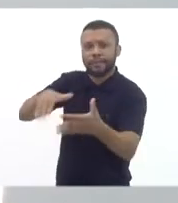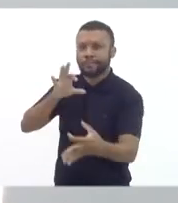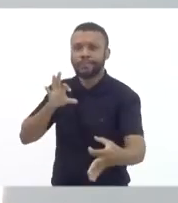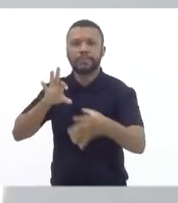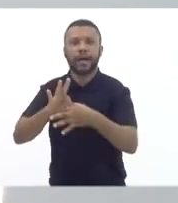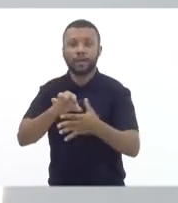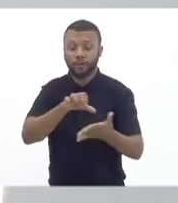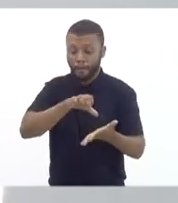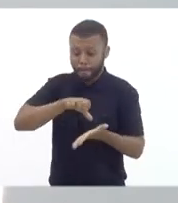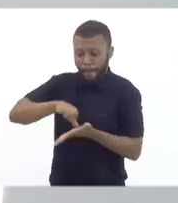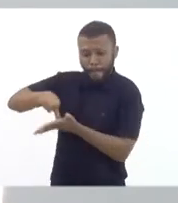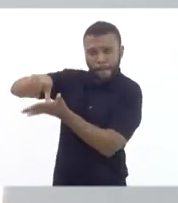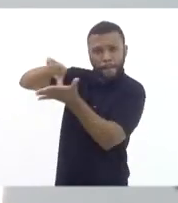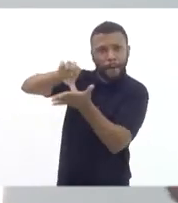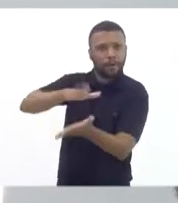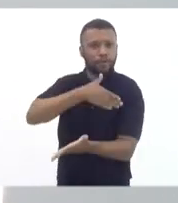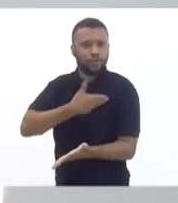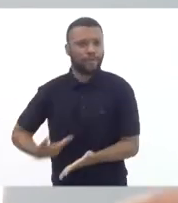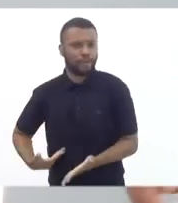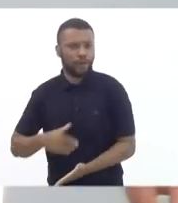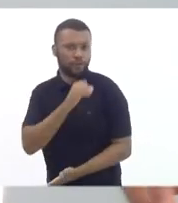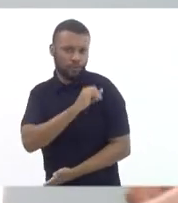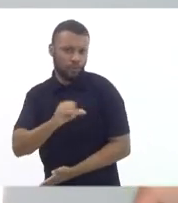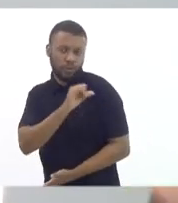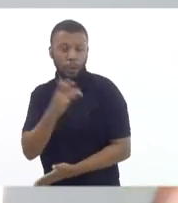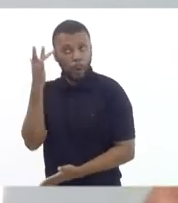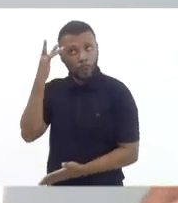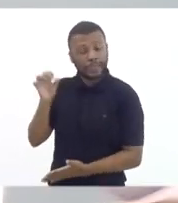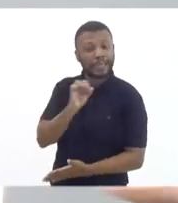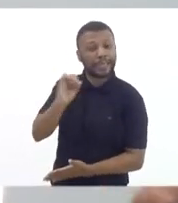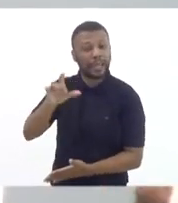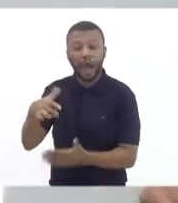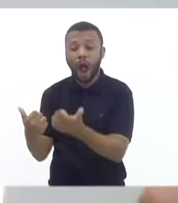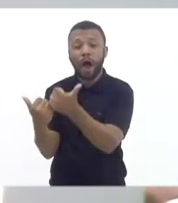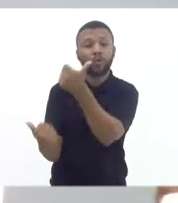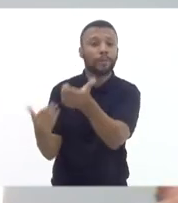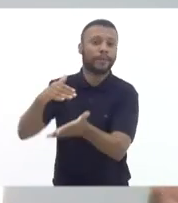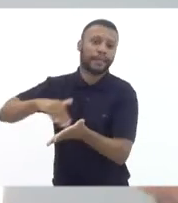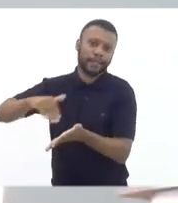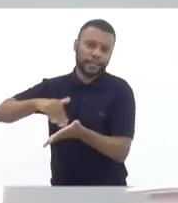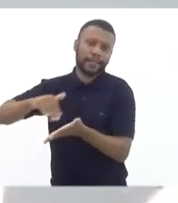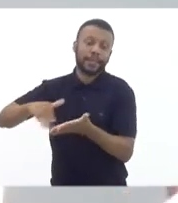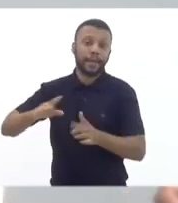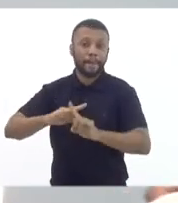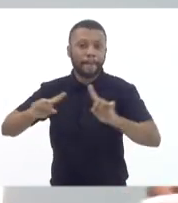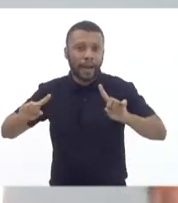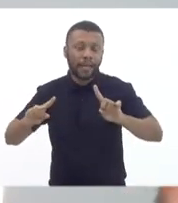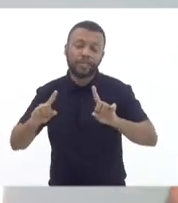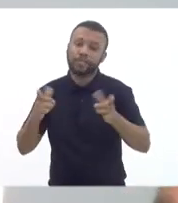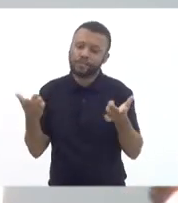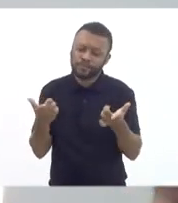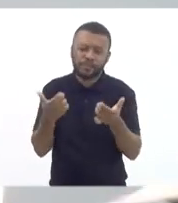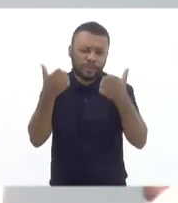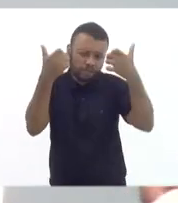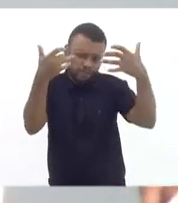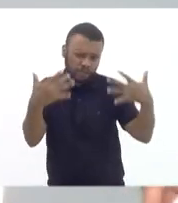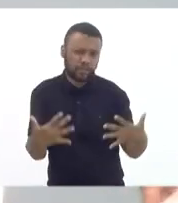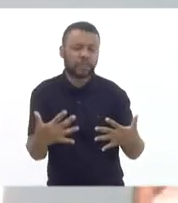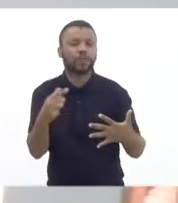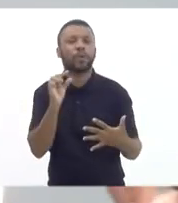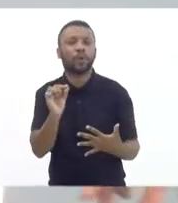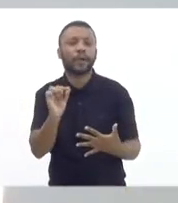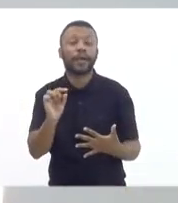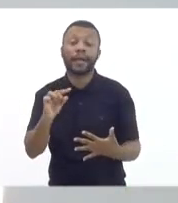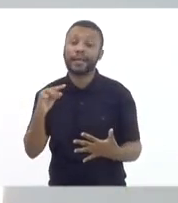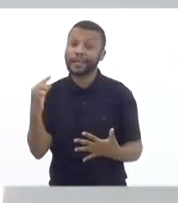governo do Estado, até não sei se há alguém aqui da subsecretaria, mas a bem da verdade é que nós já